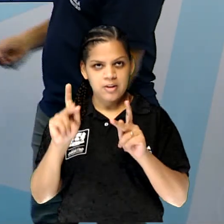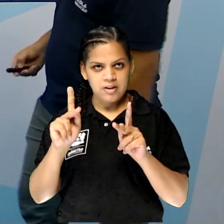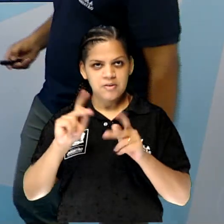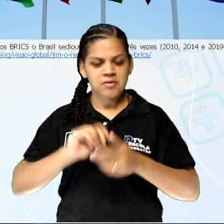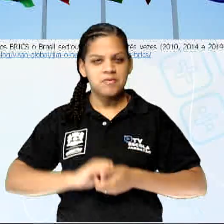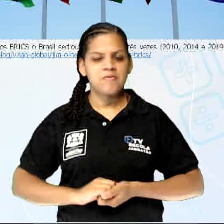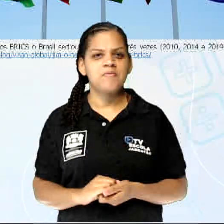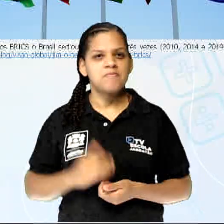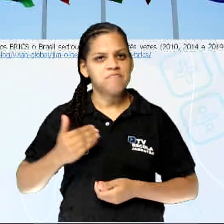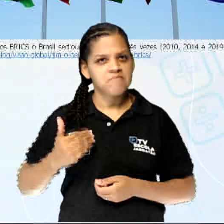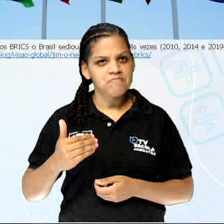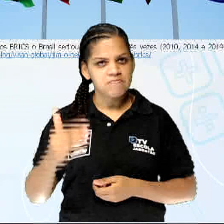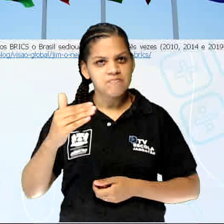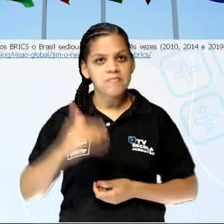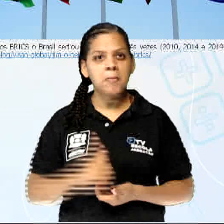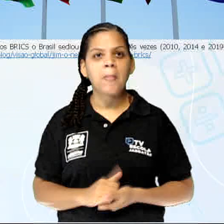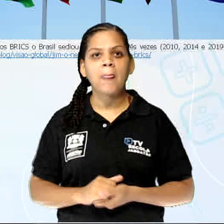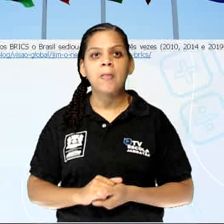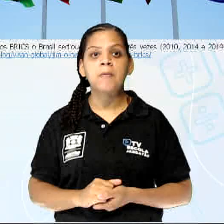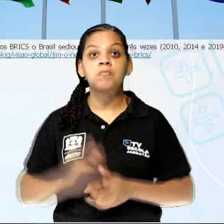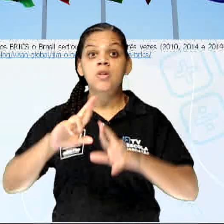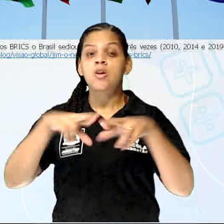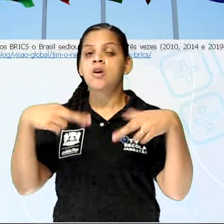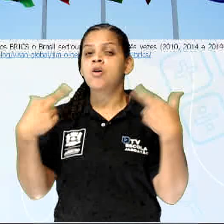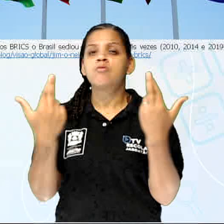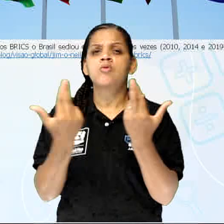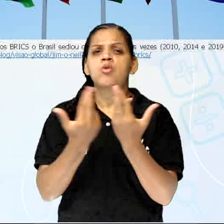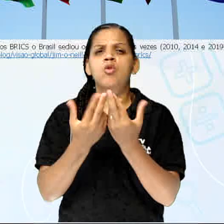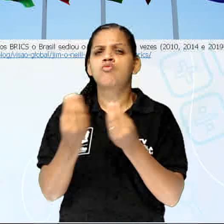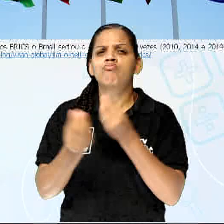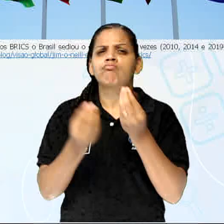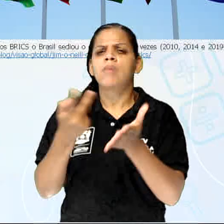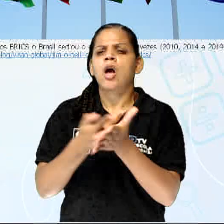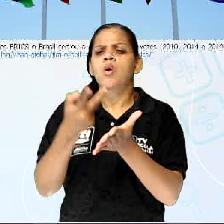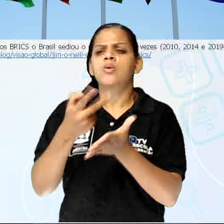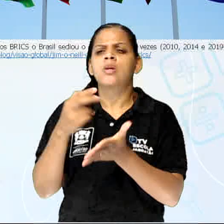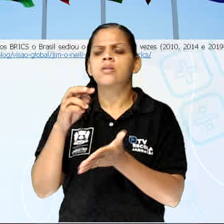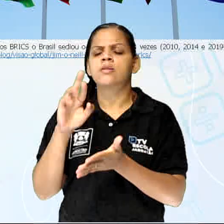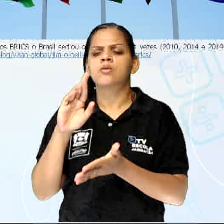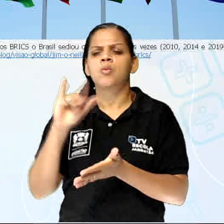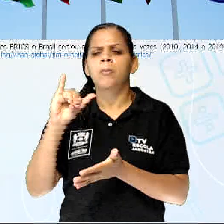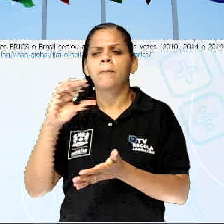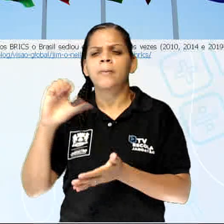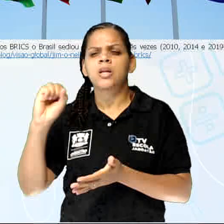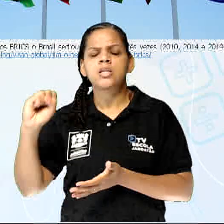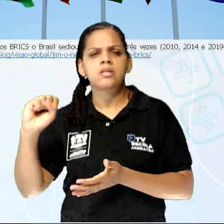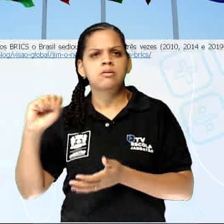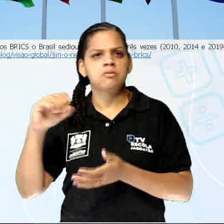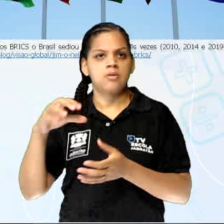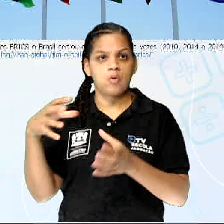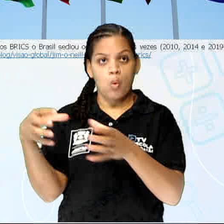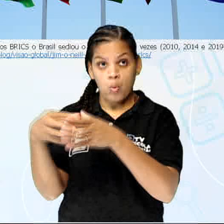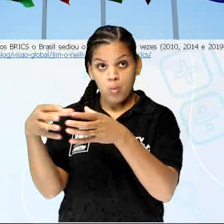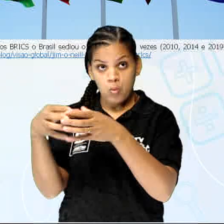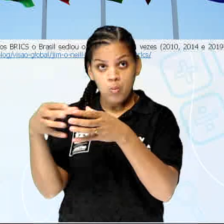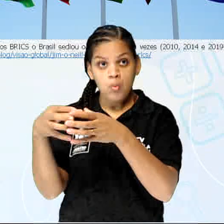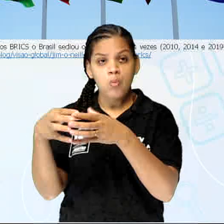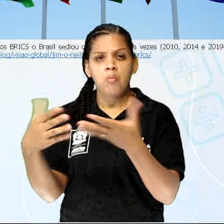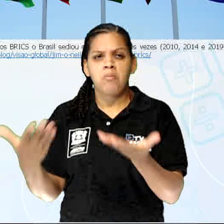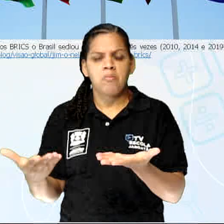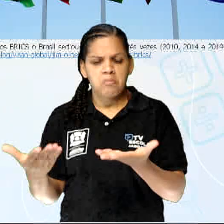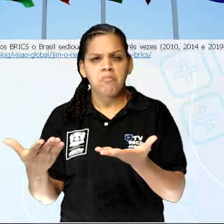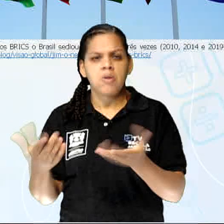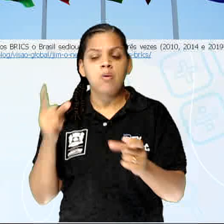lá. Reuniões de cúpula do BRICS. As reuniões de cúpula do grupo se tornaram um